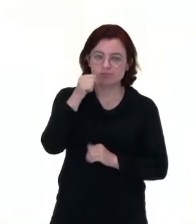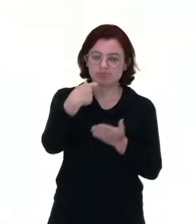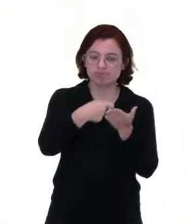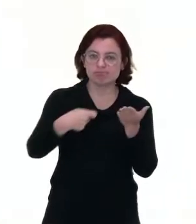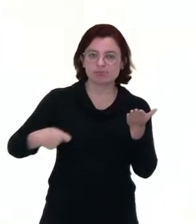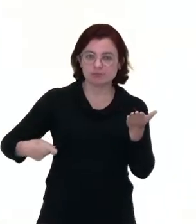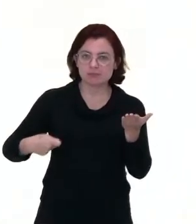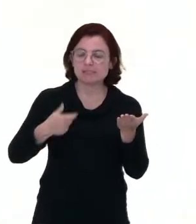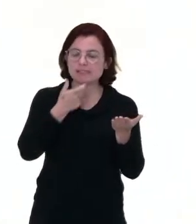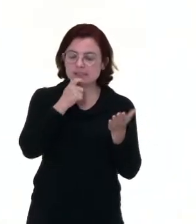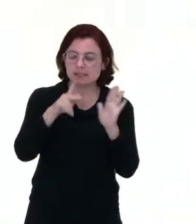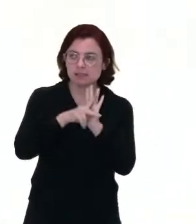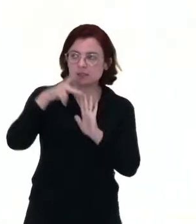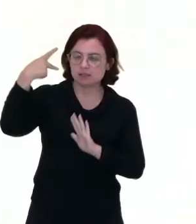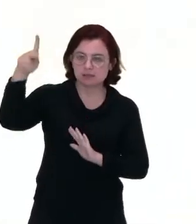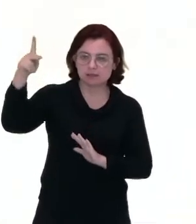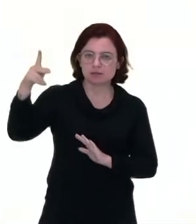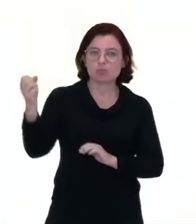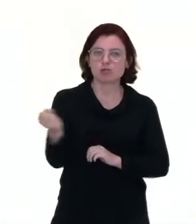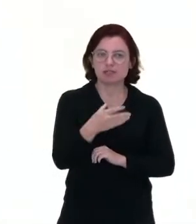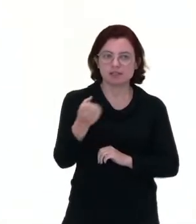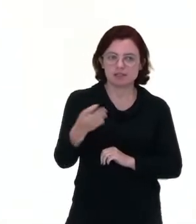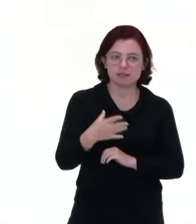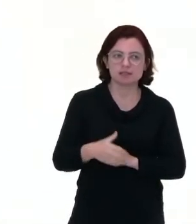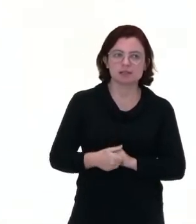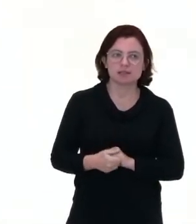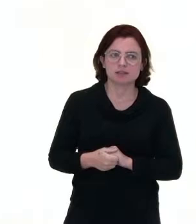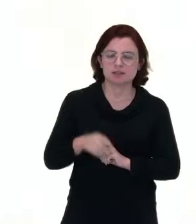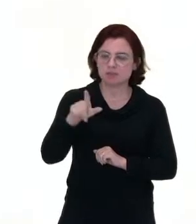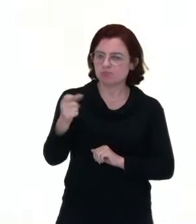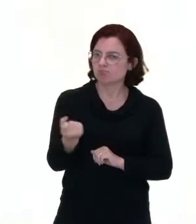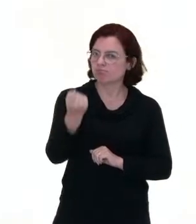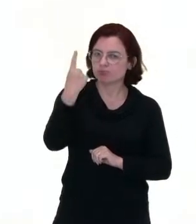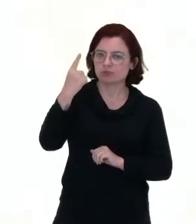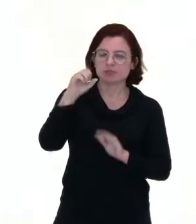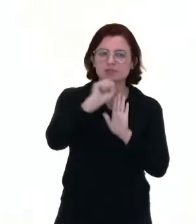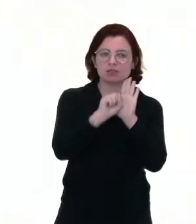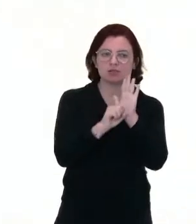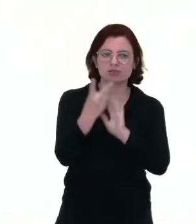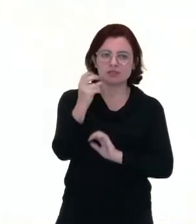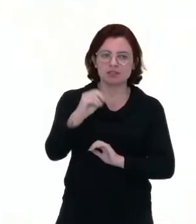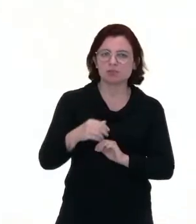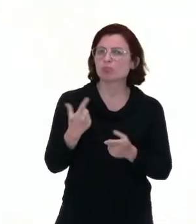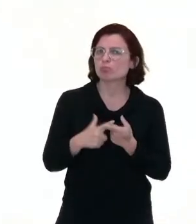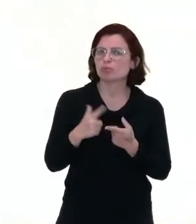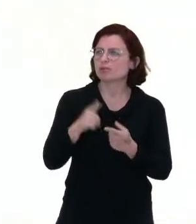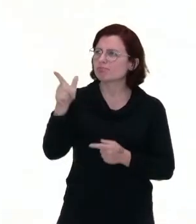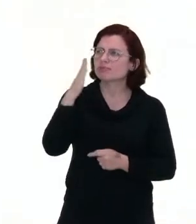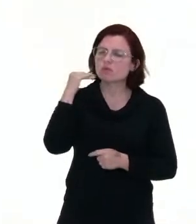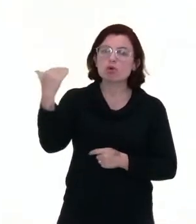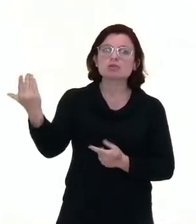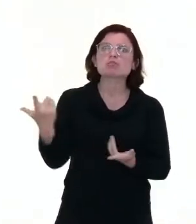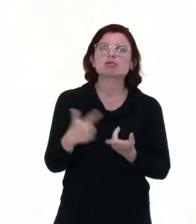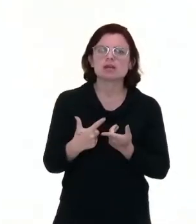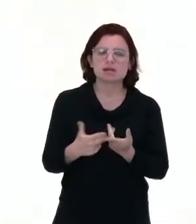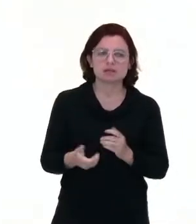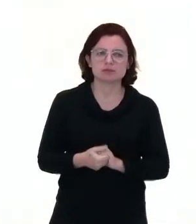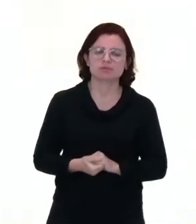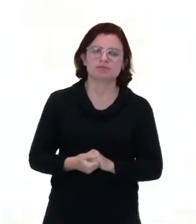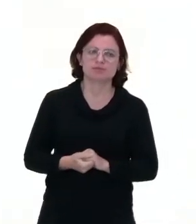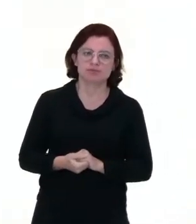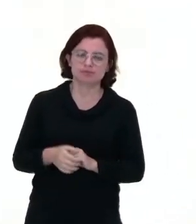escritora inglesa, modernista, um ícone do século XX. Por que ela foi tão famosa?